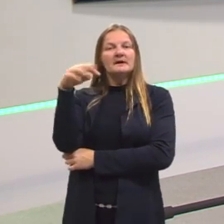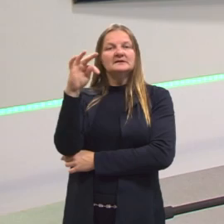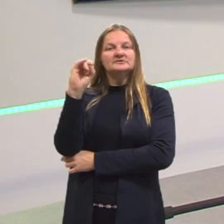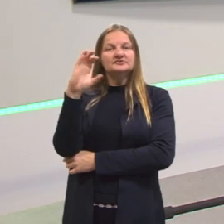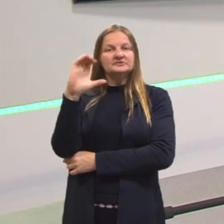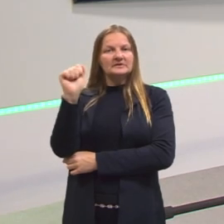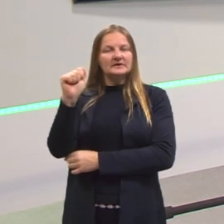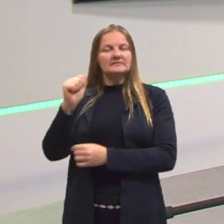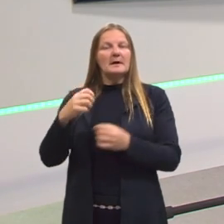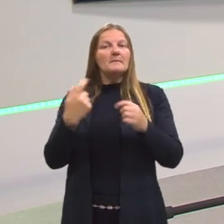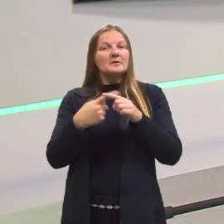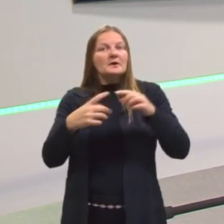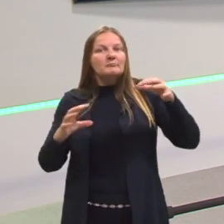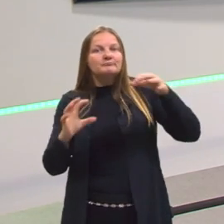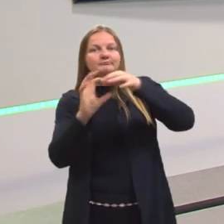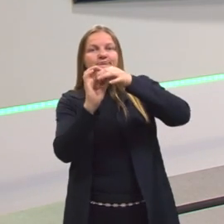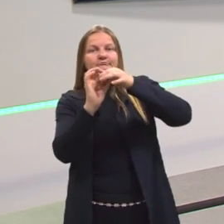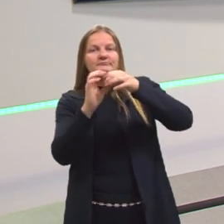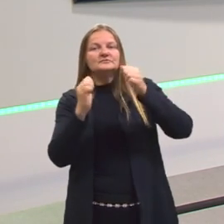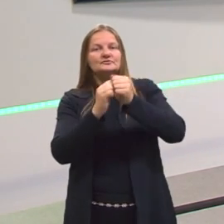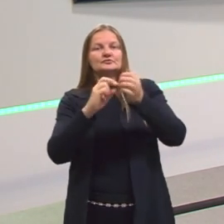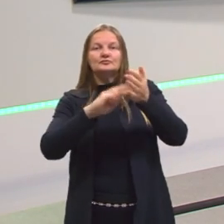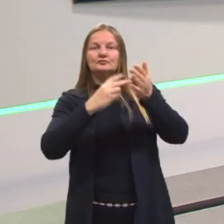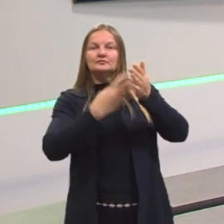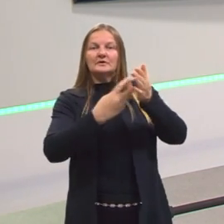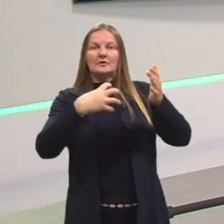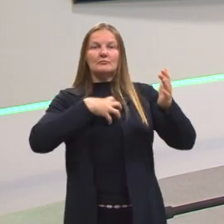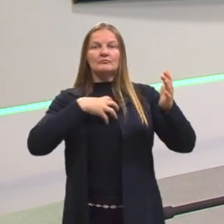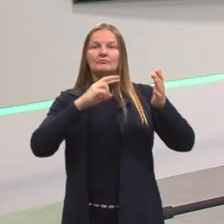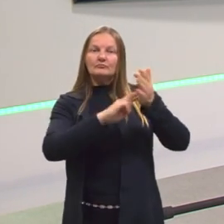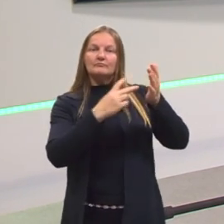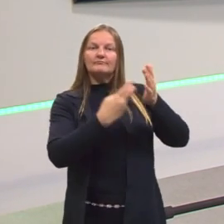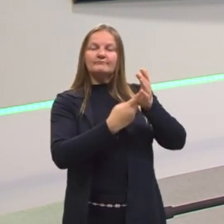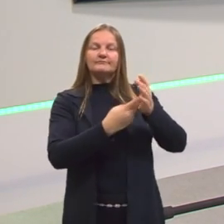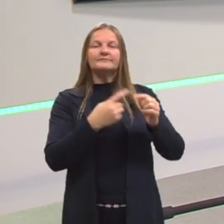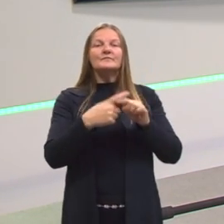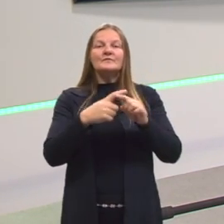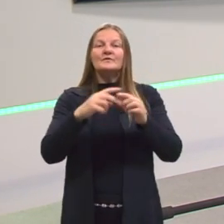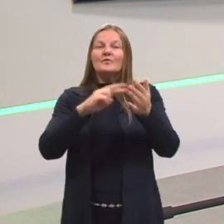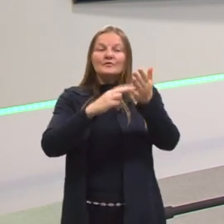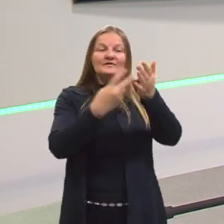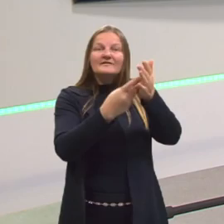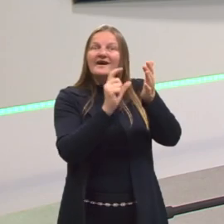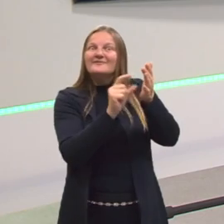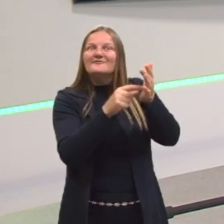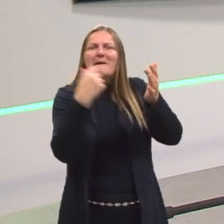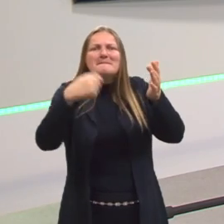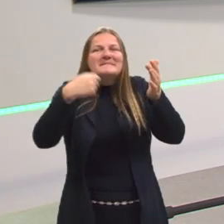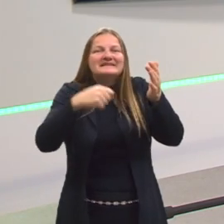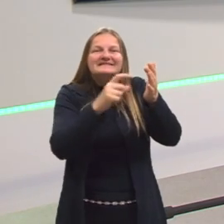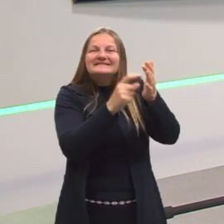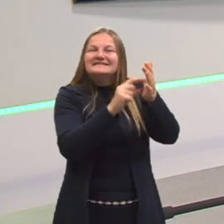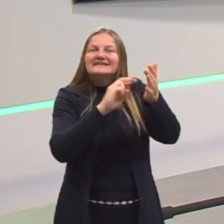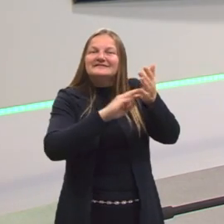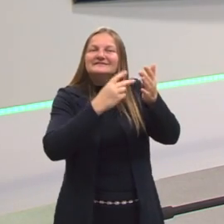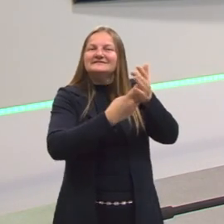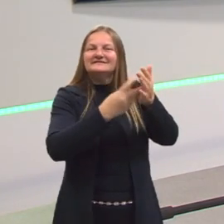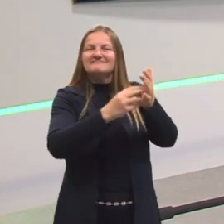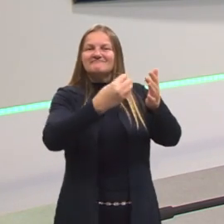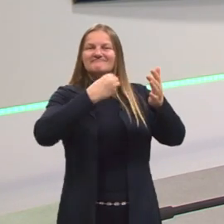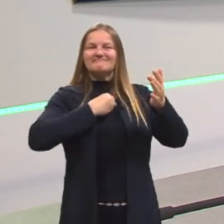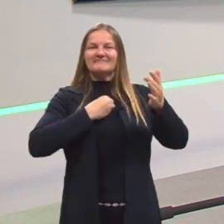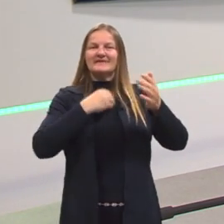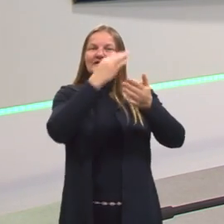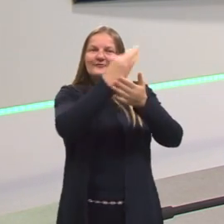junto é necessariamente e a semana que é o significado eu tiro então aquele significado necessário que eu precisava